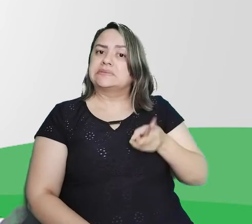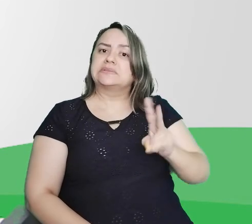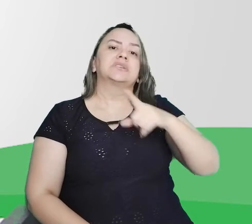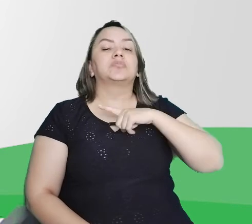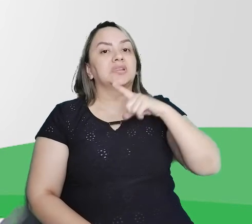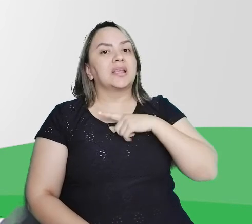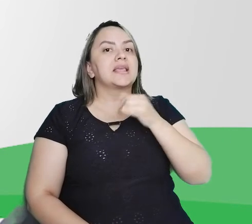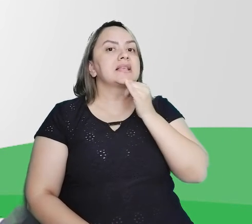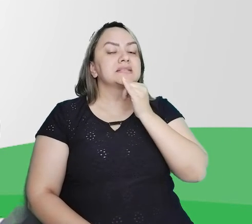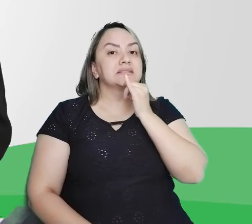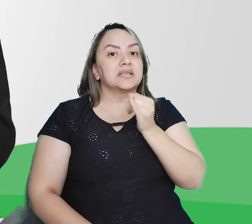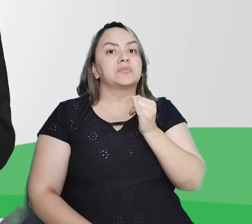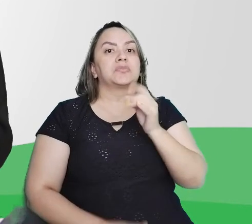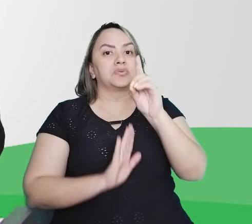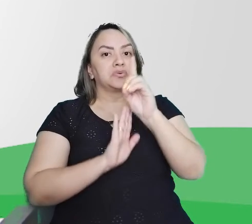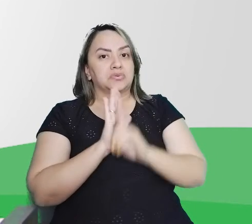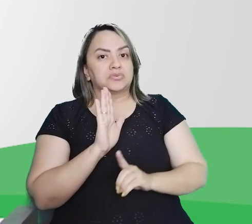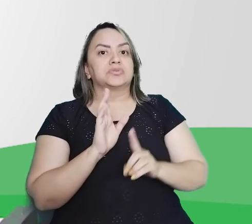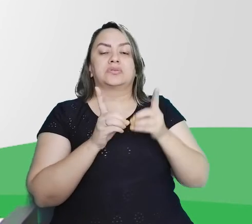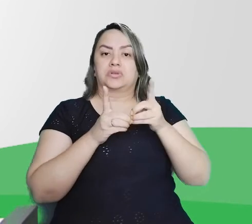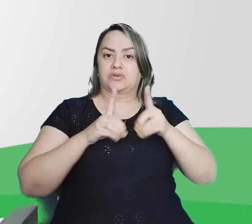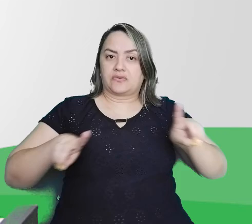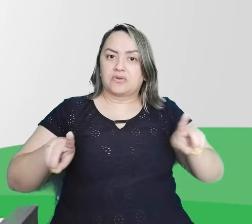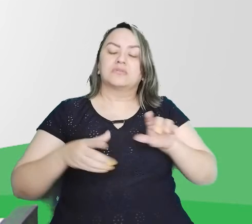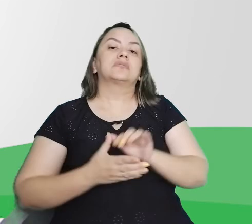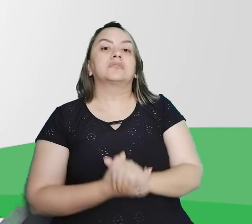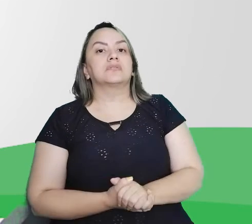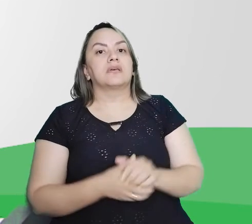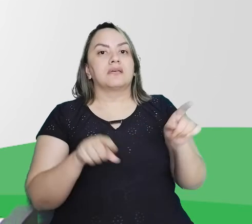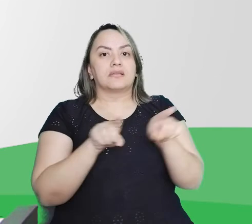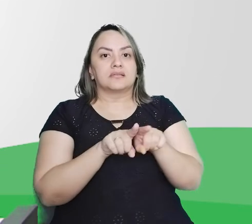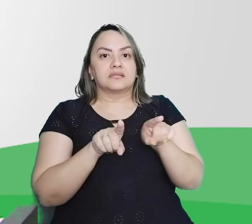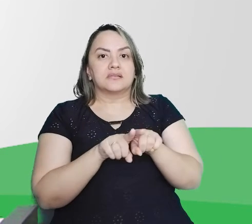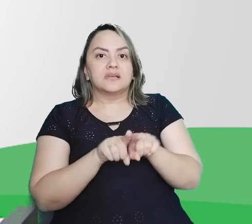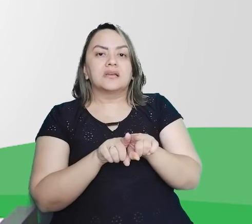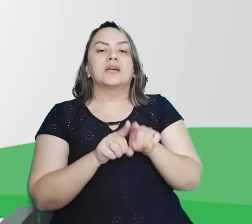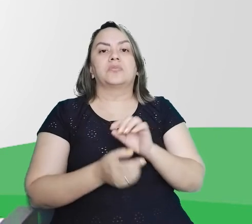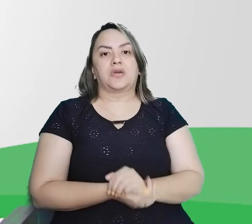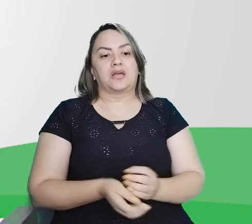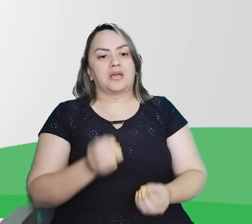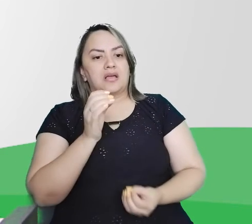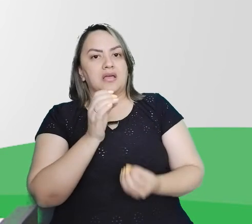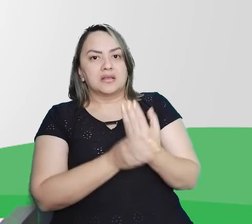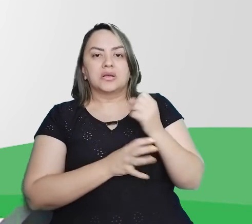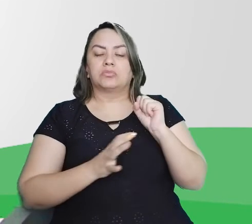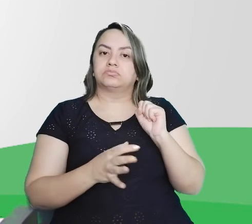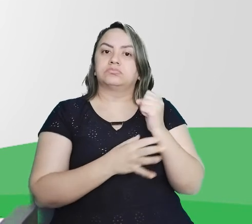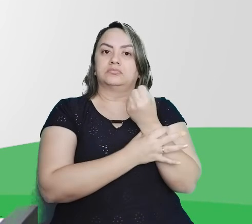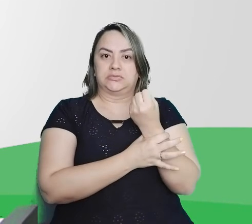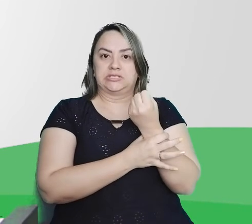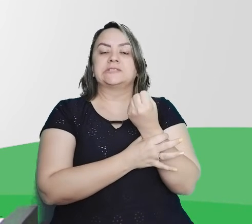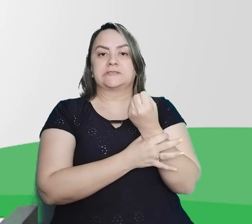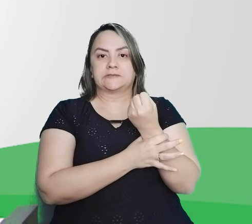divórcio ao longo da história, os excessos na criação e consolidação da ginecologia, as regras